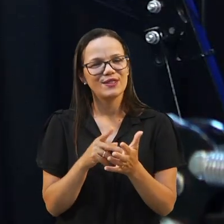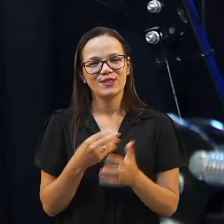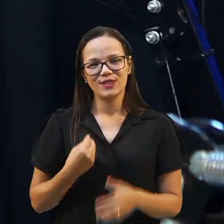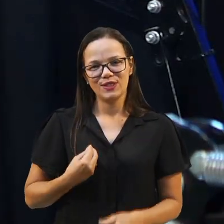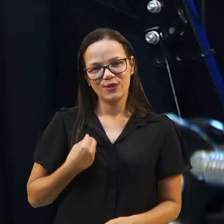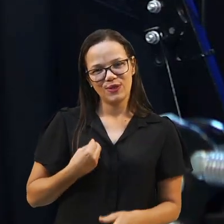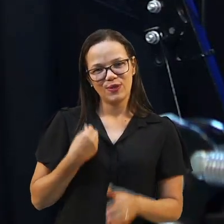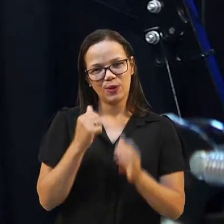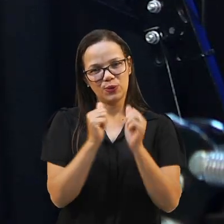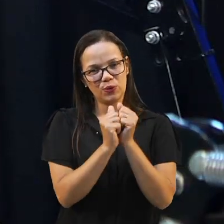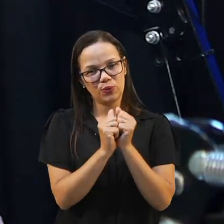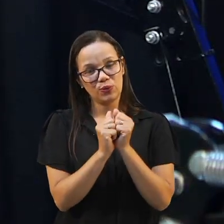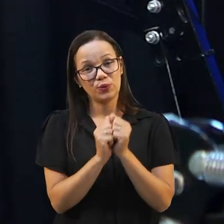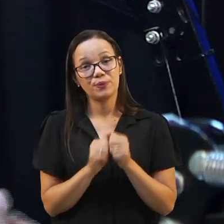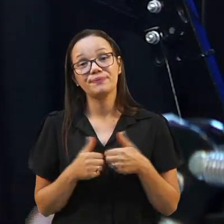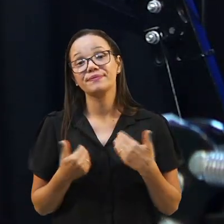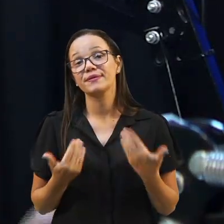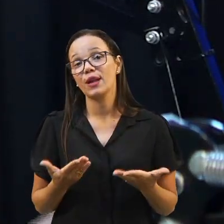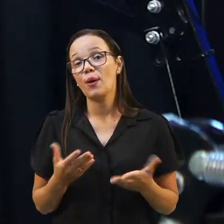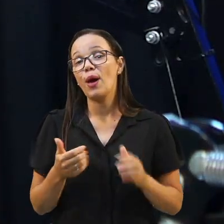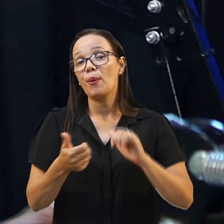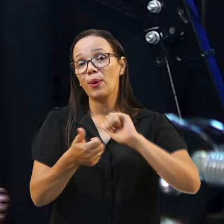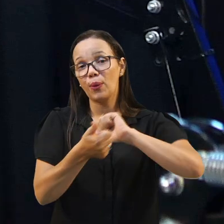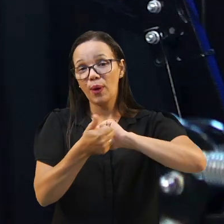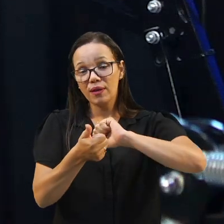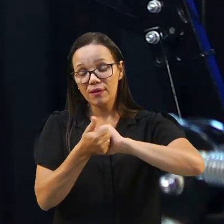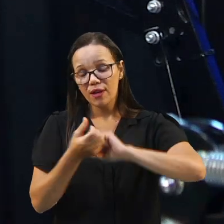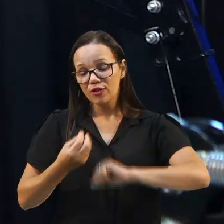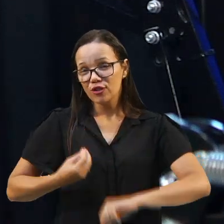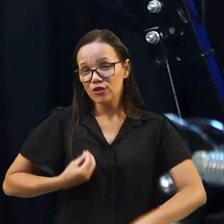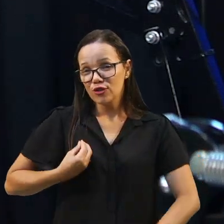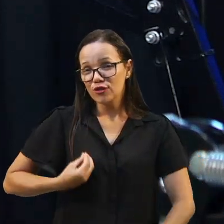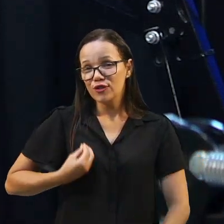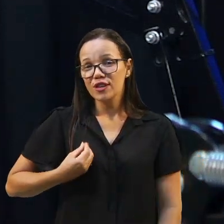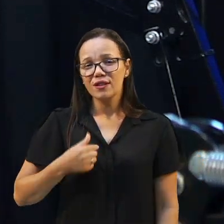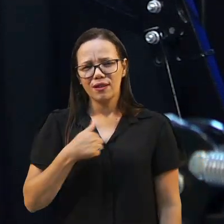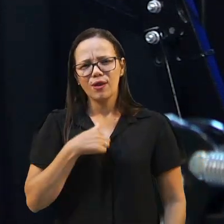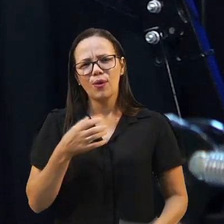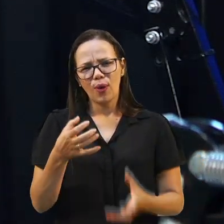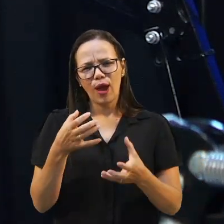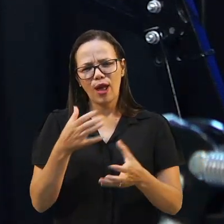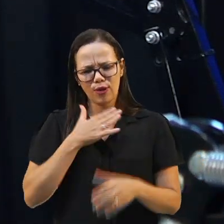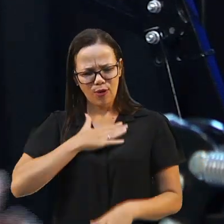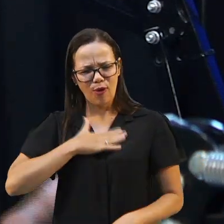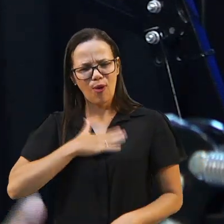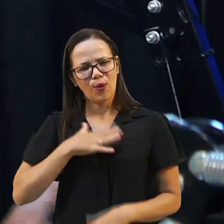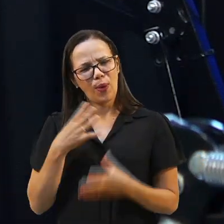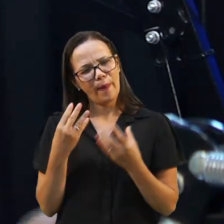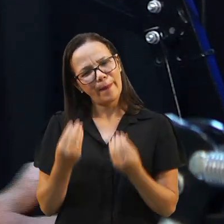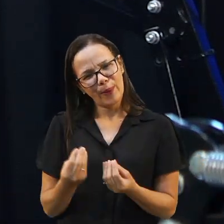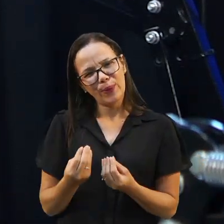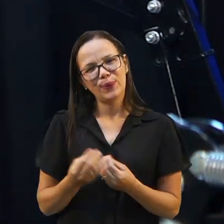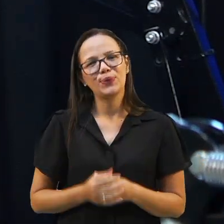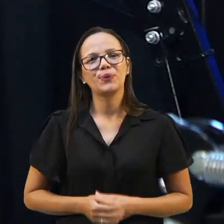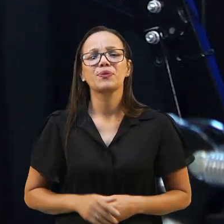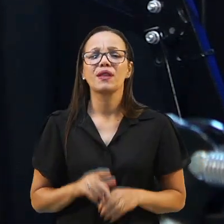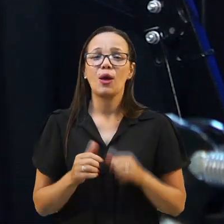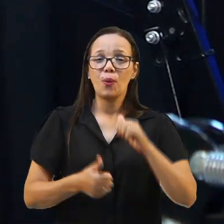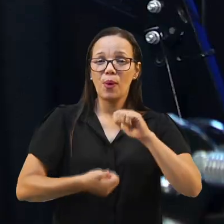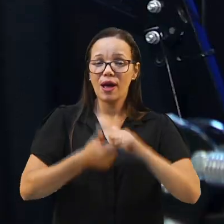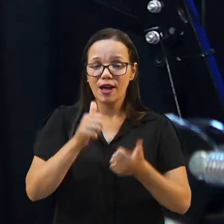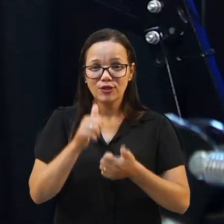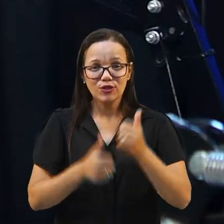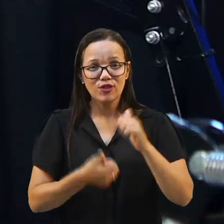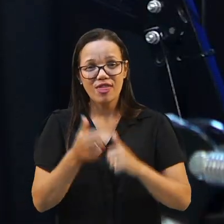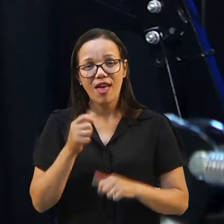conviver. E isso é uma qualidade de vida que eu prezo muito, né? Então, é uma